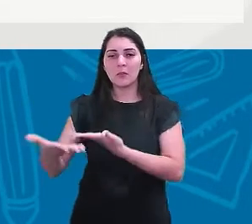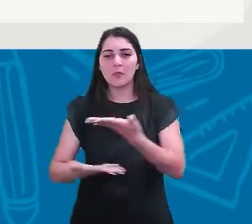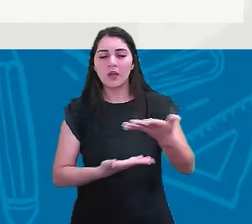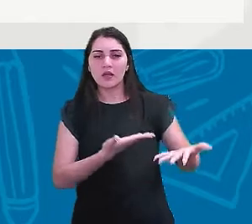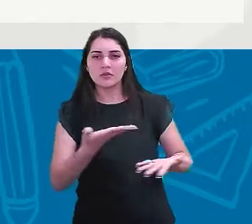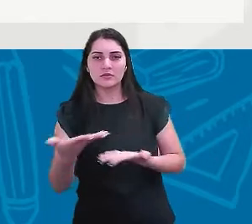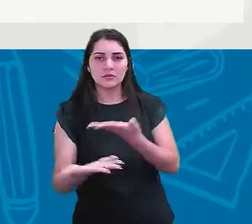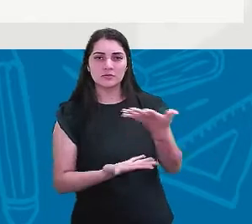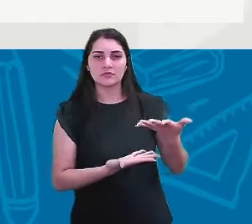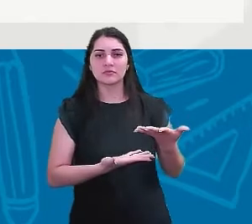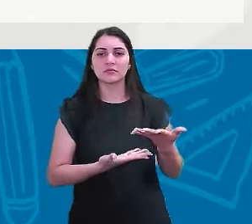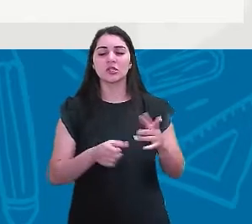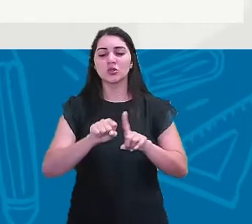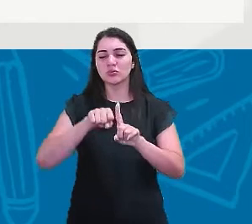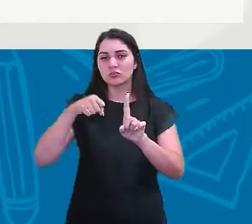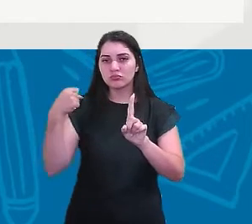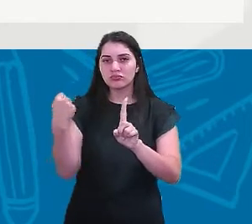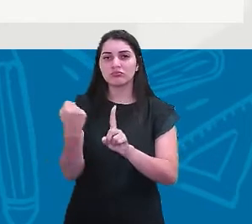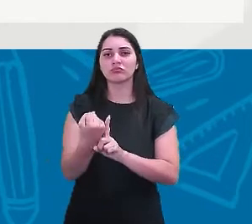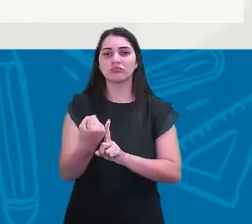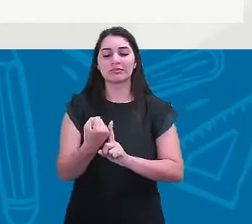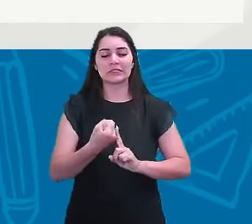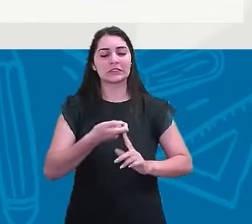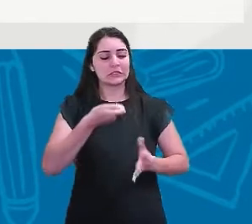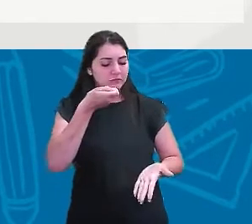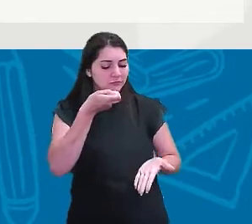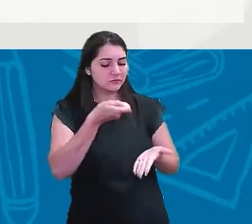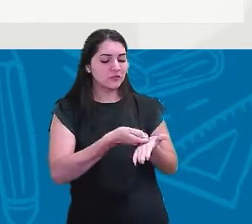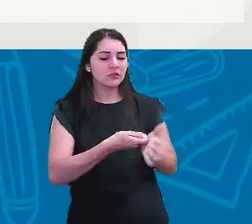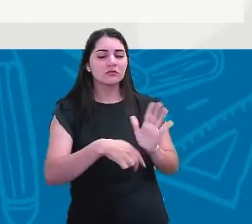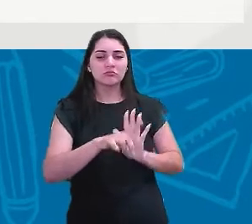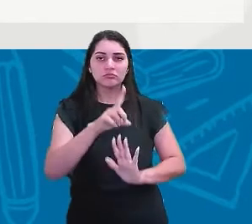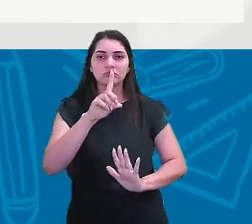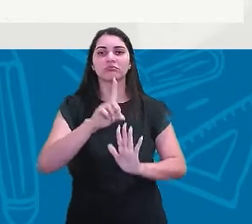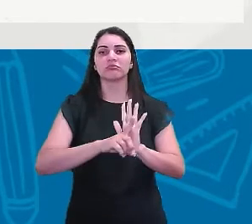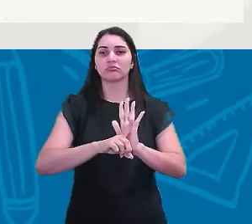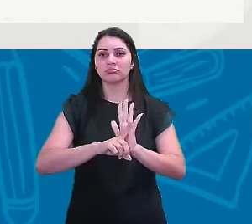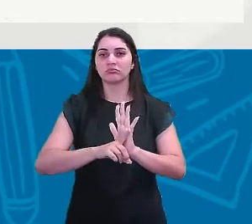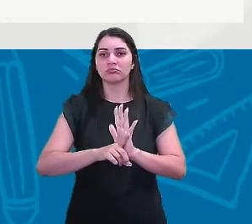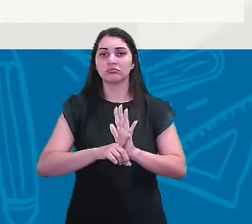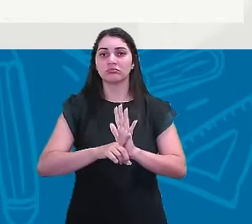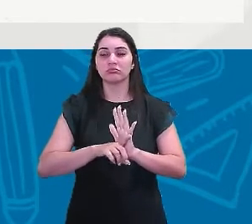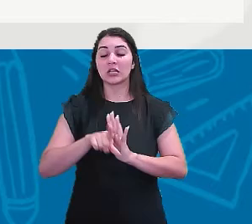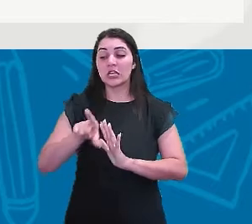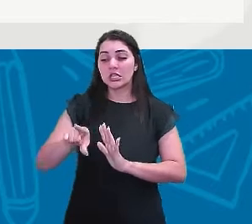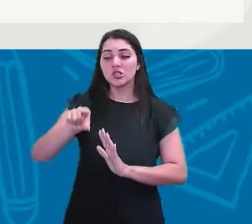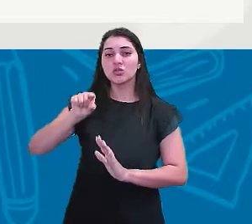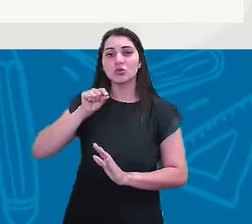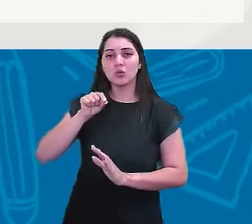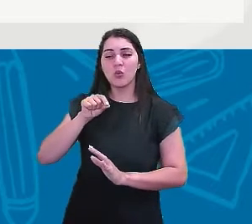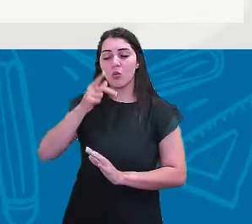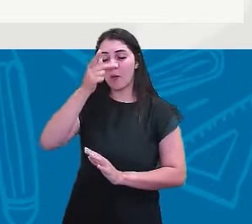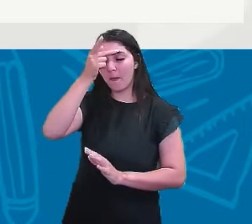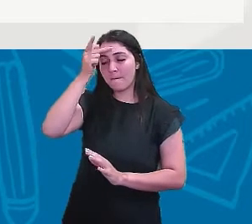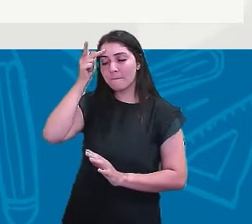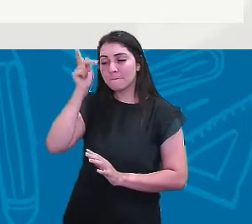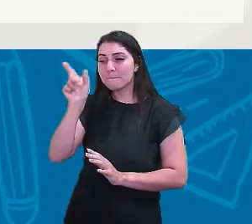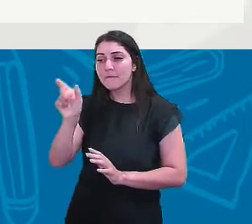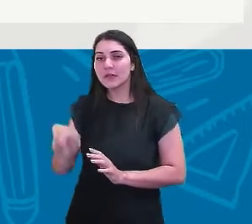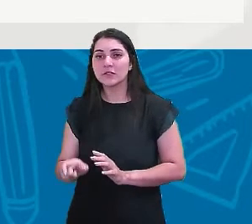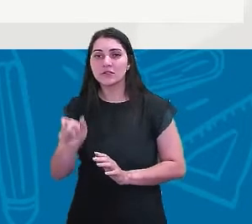participação, sociedade, deveres, direitos, escolha,